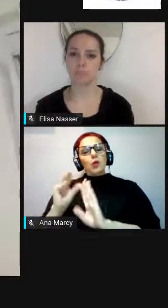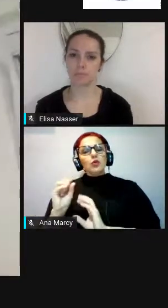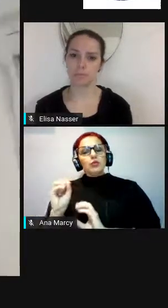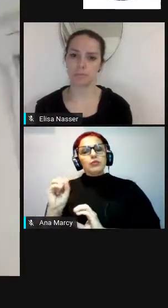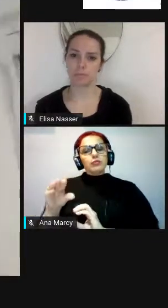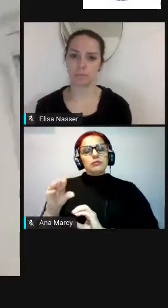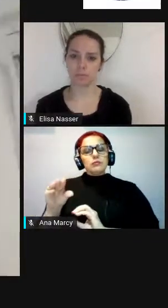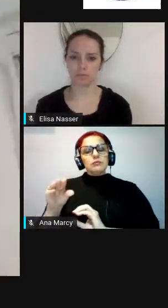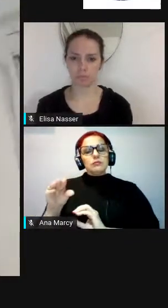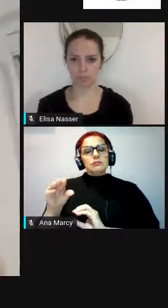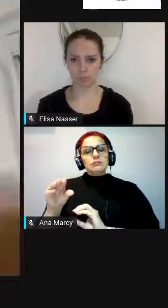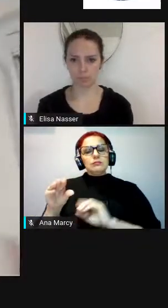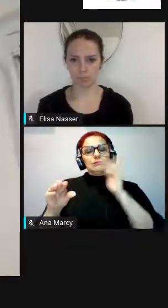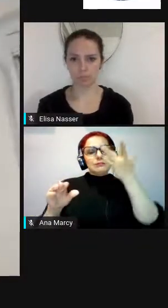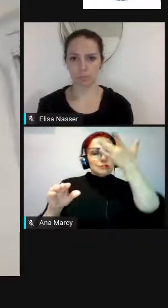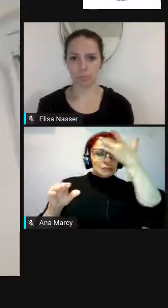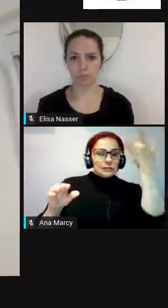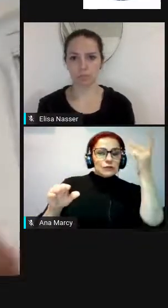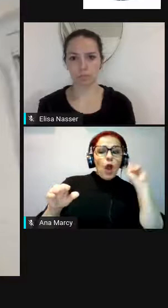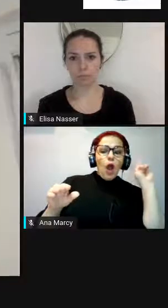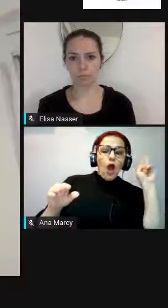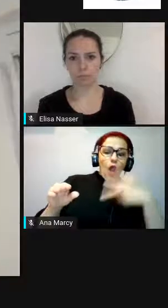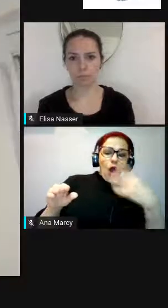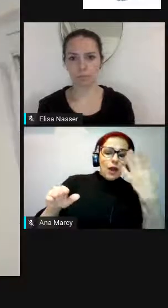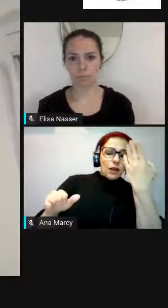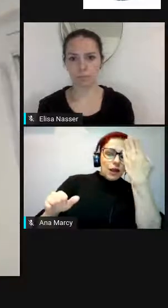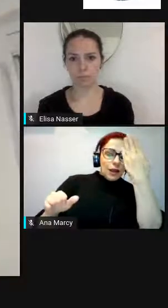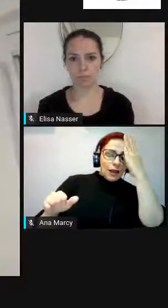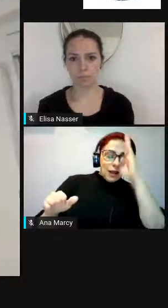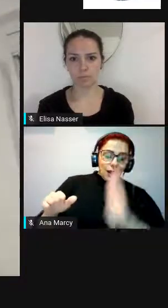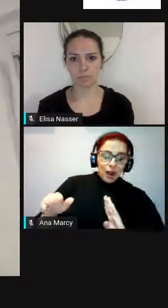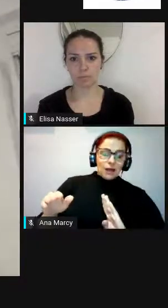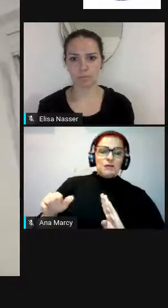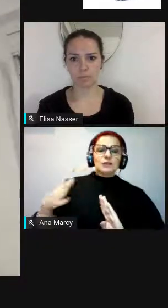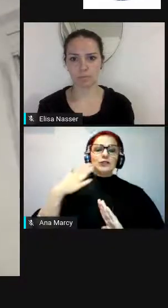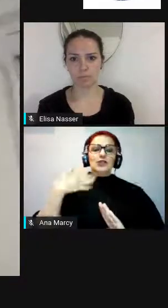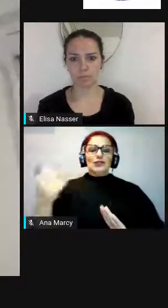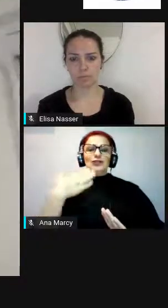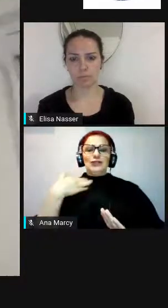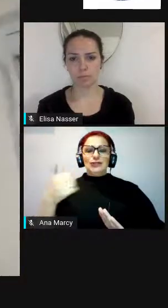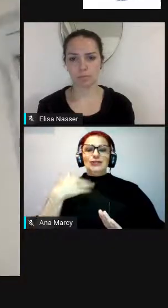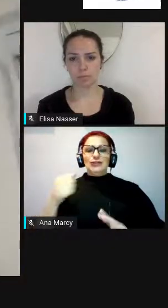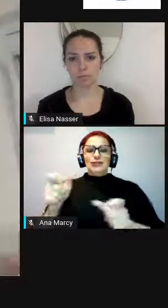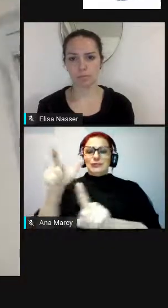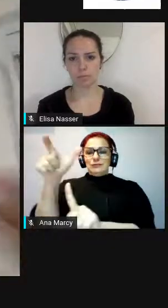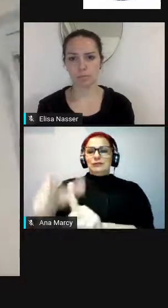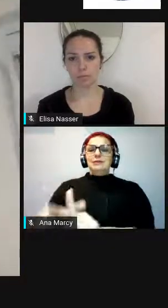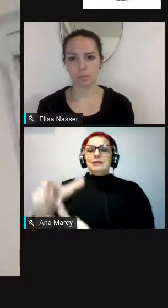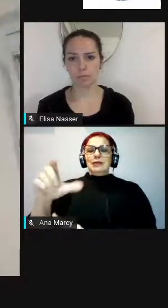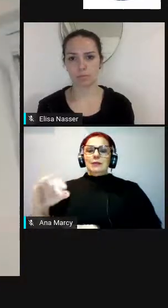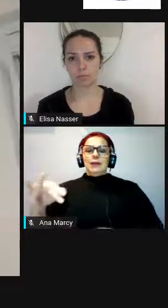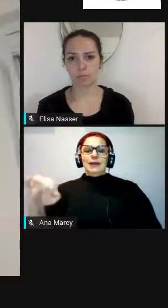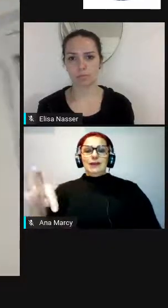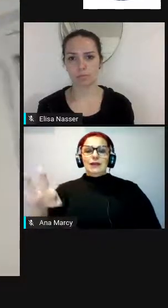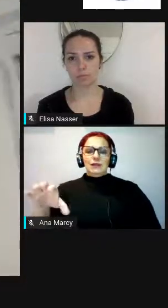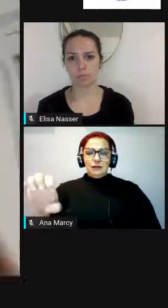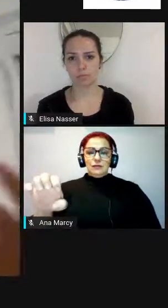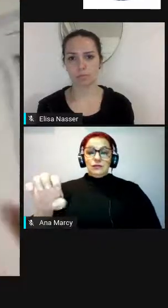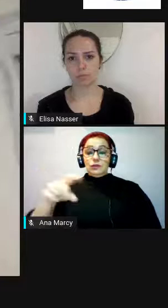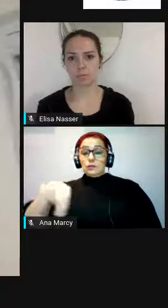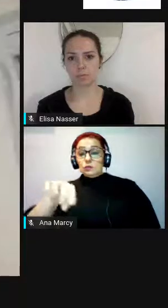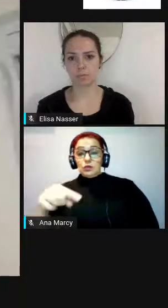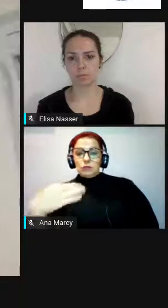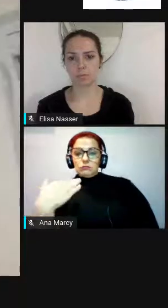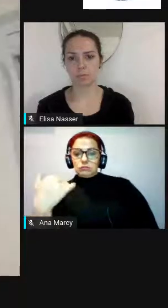conteúdo gratuito para as pessoas é uma ótima maneira de tu prospectar clientes porque assim tu faz a pessoa te conhecer